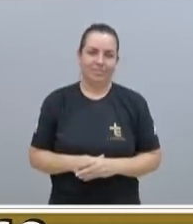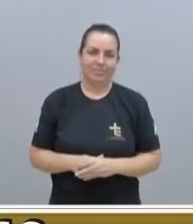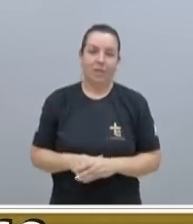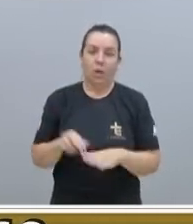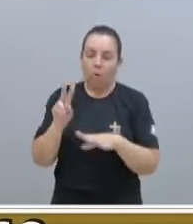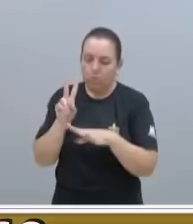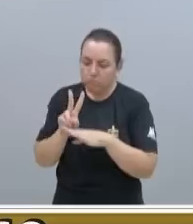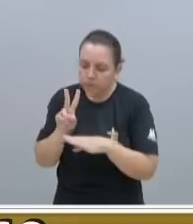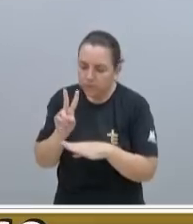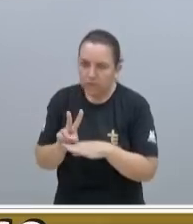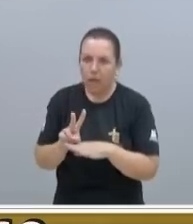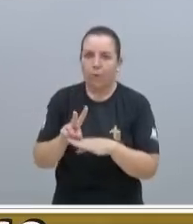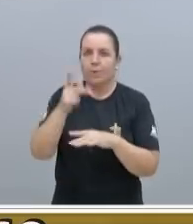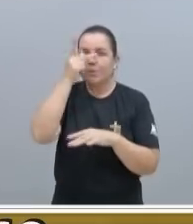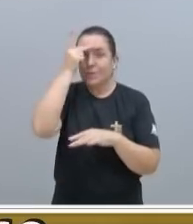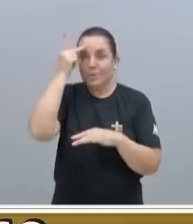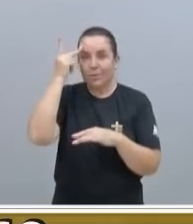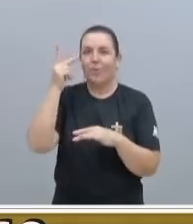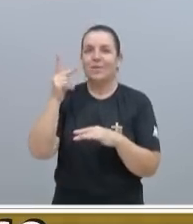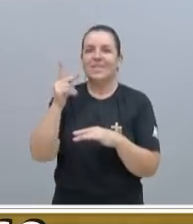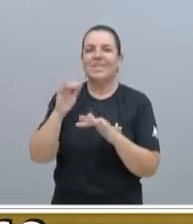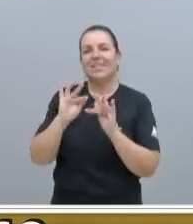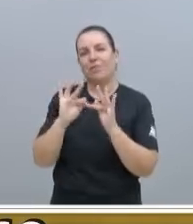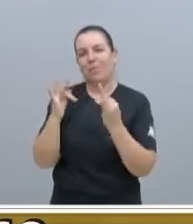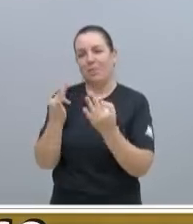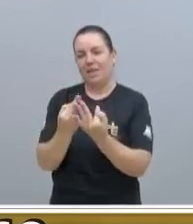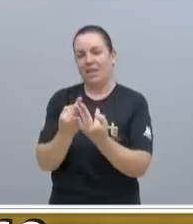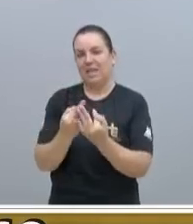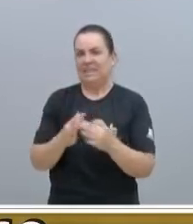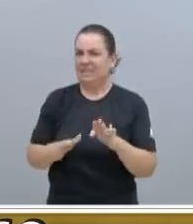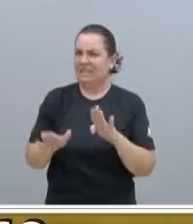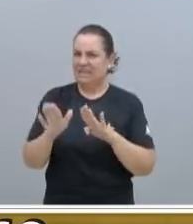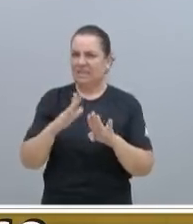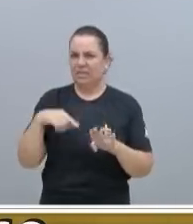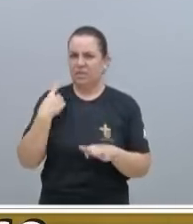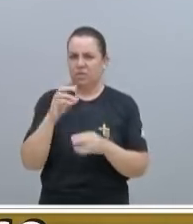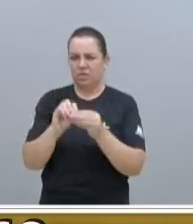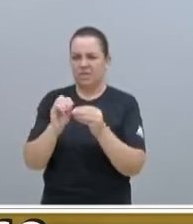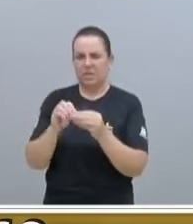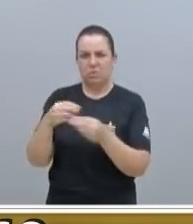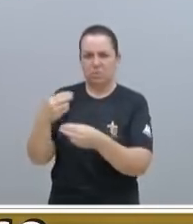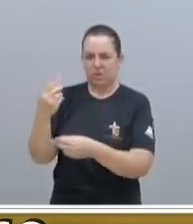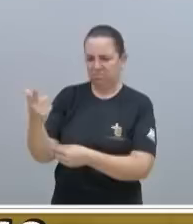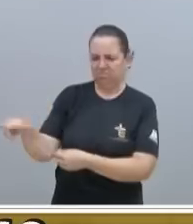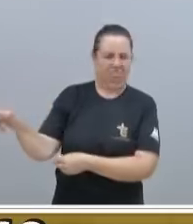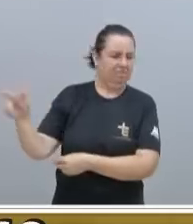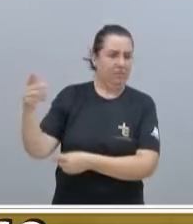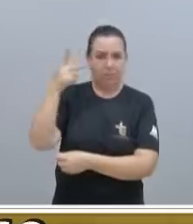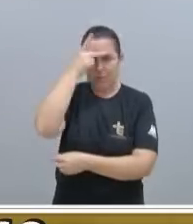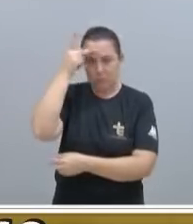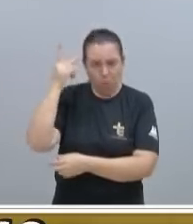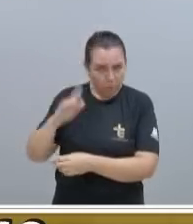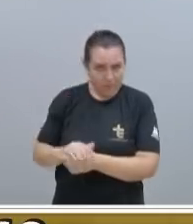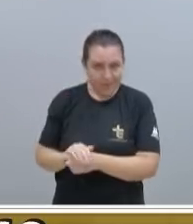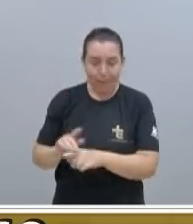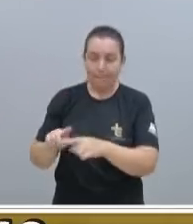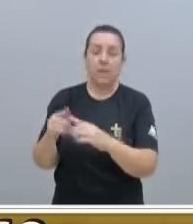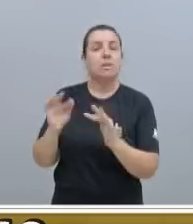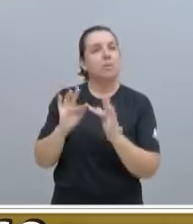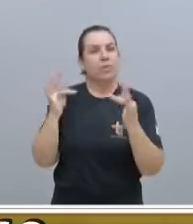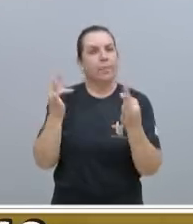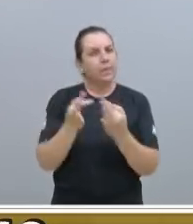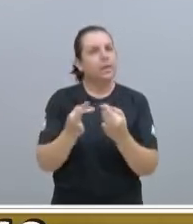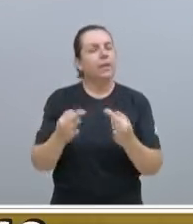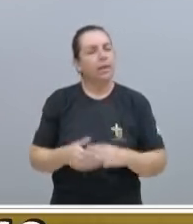com as pessoas da família às vezes nós nos preocupamos demais fora nos ocupamos